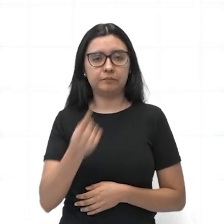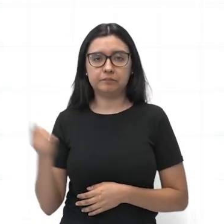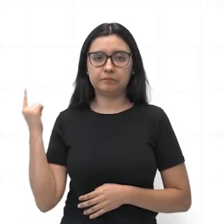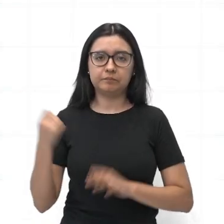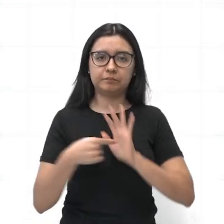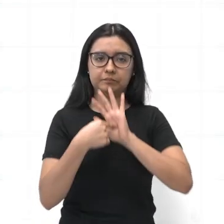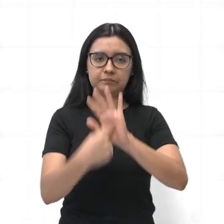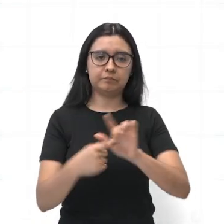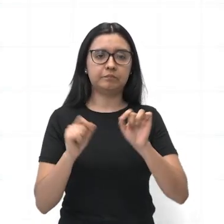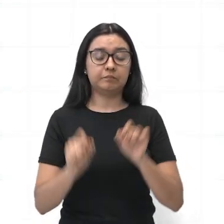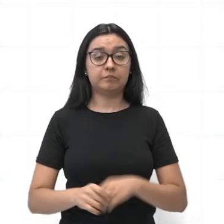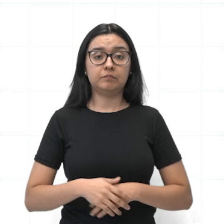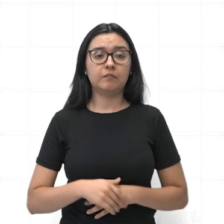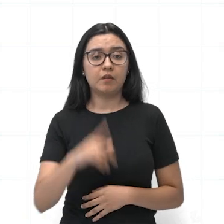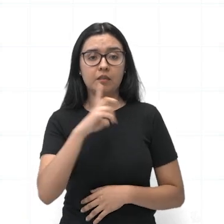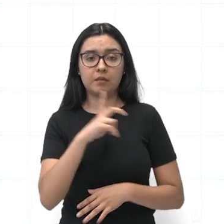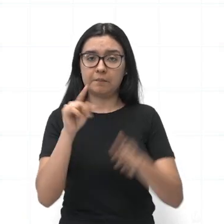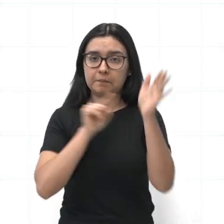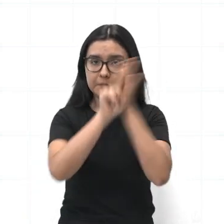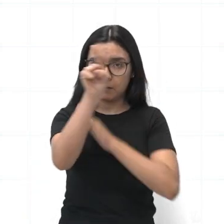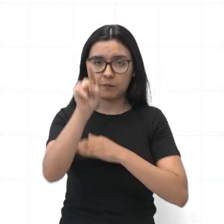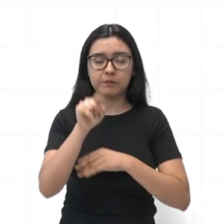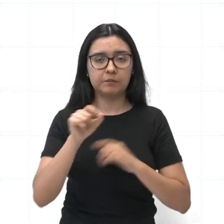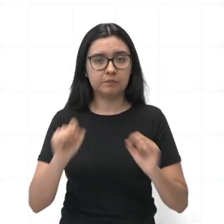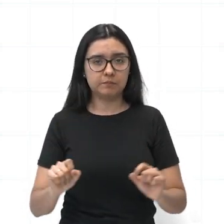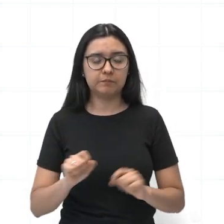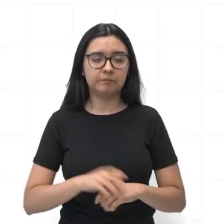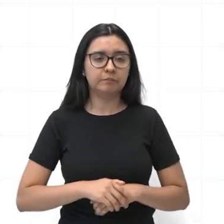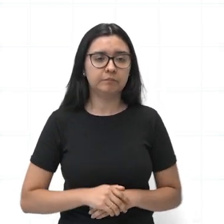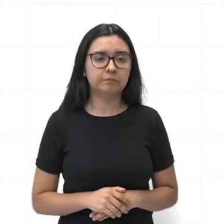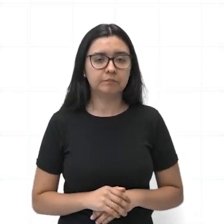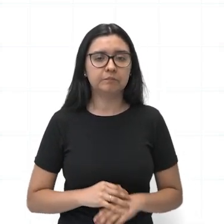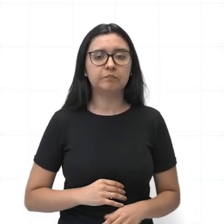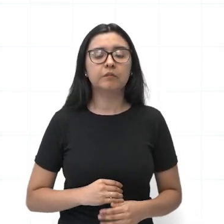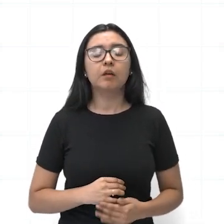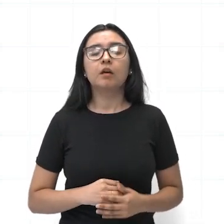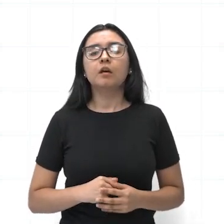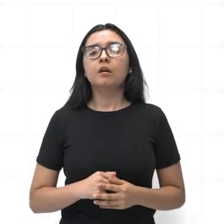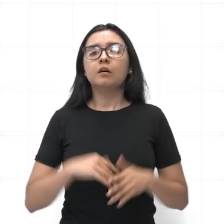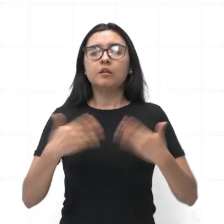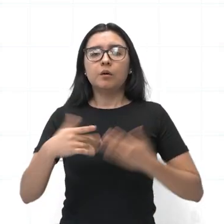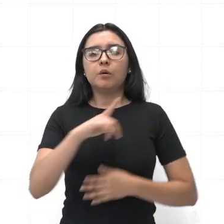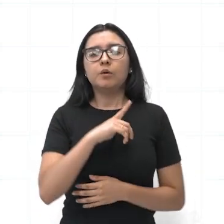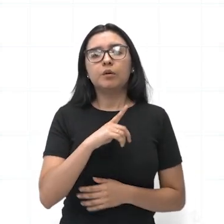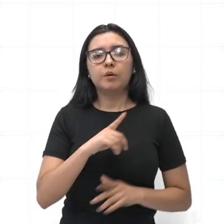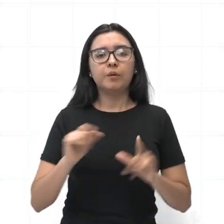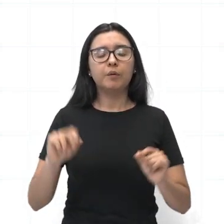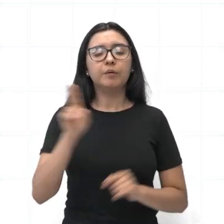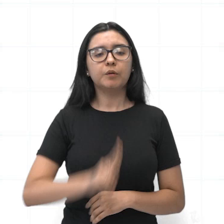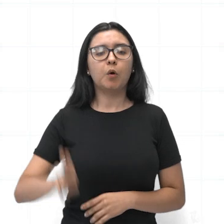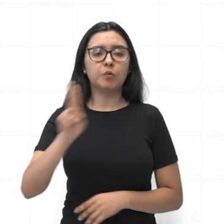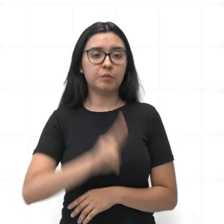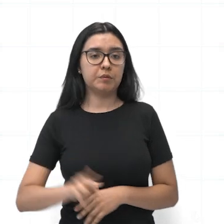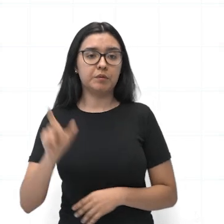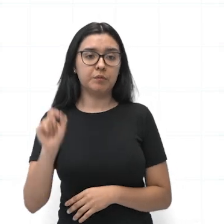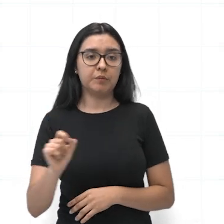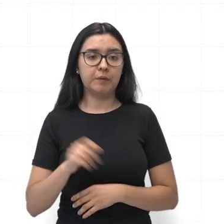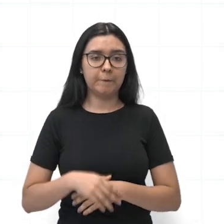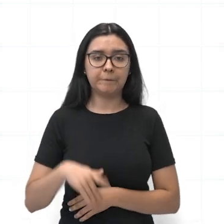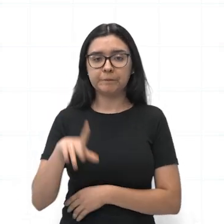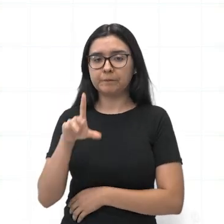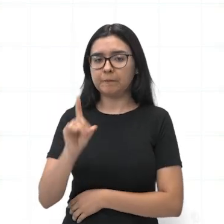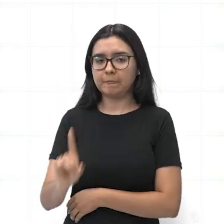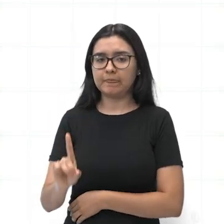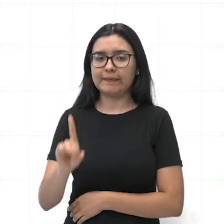Aqui, ó, eu tenho a seguinte pergunta. Eu estou utilizando o das, né? Porque